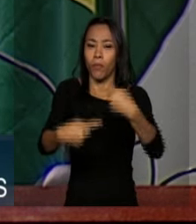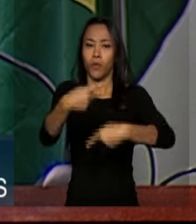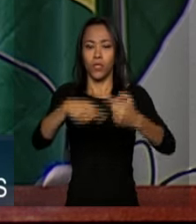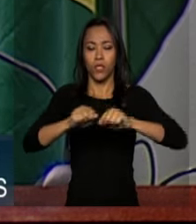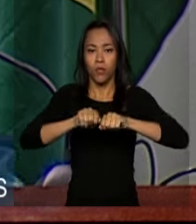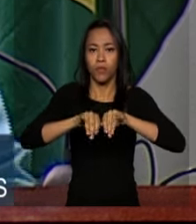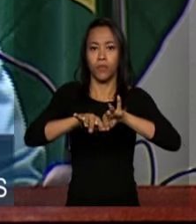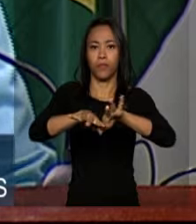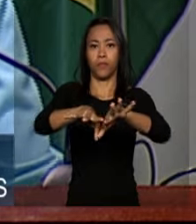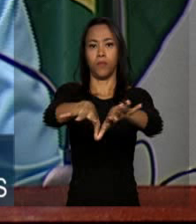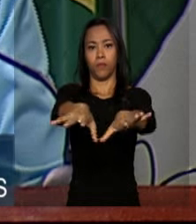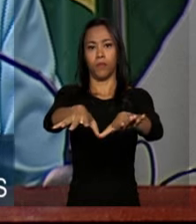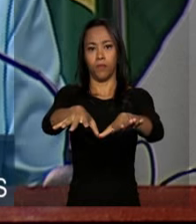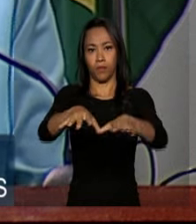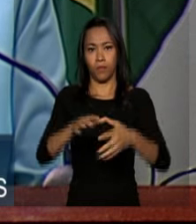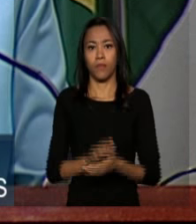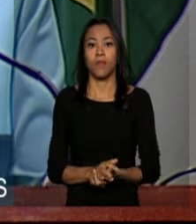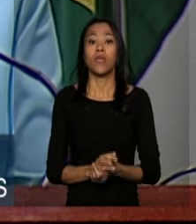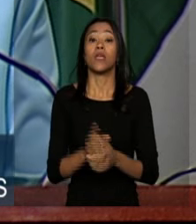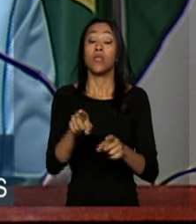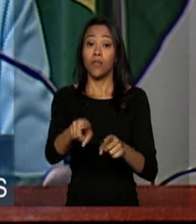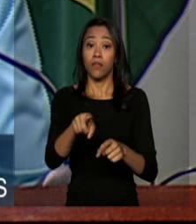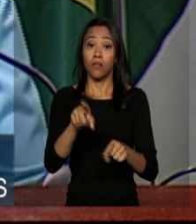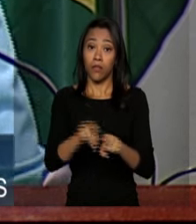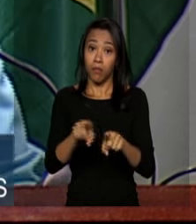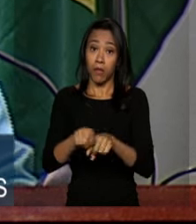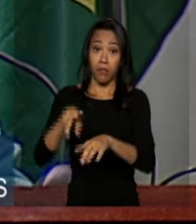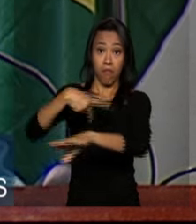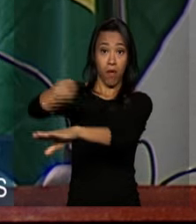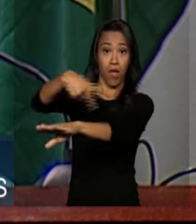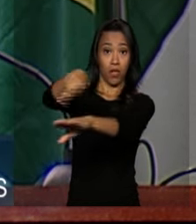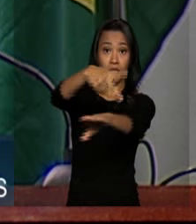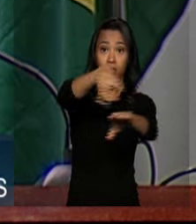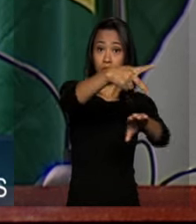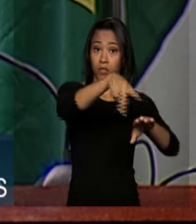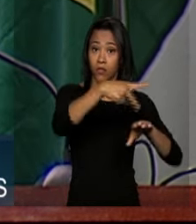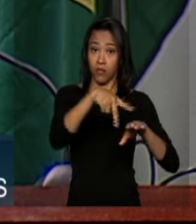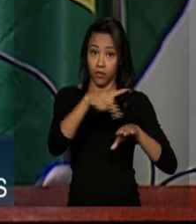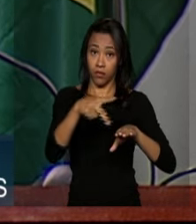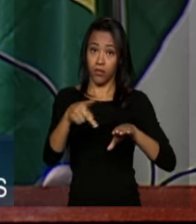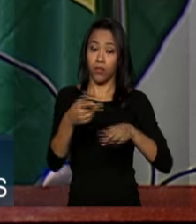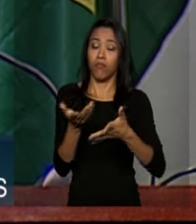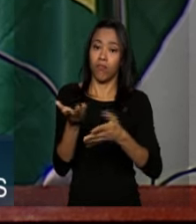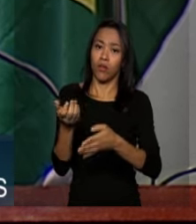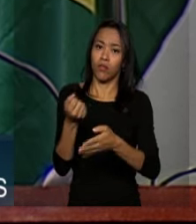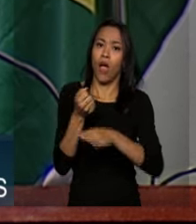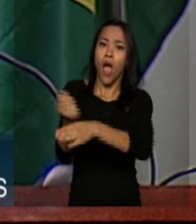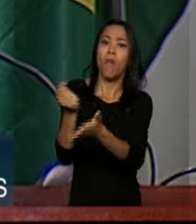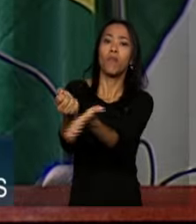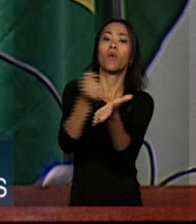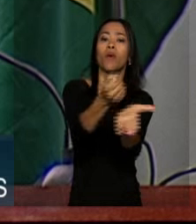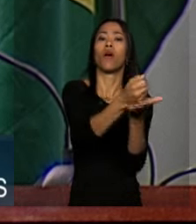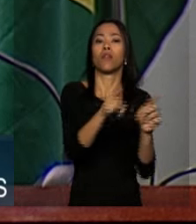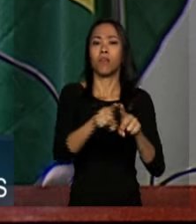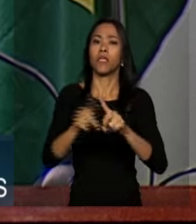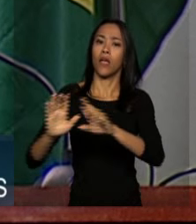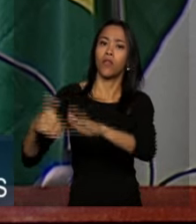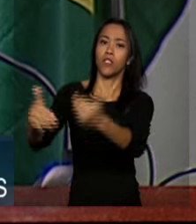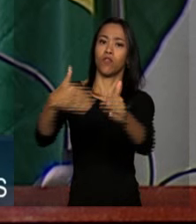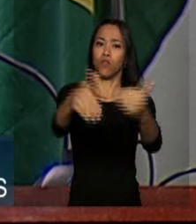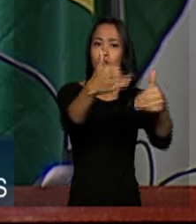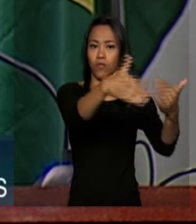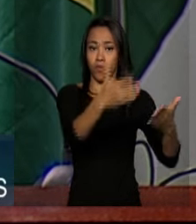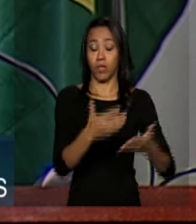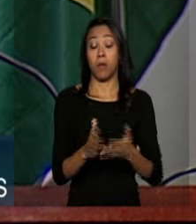o que invariavelmente penaliza os países em desenvolvimento e emergentes. Mas o pleno exercício